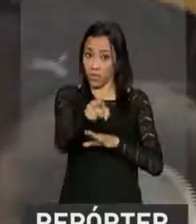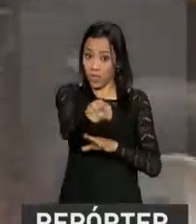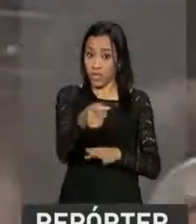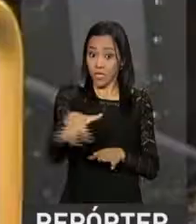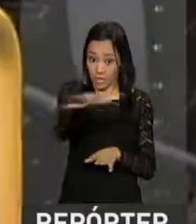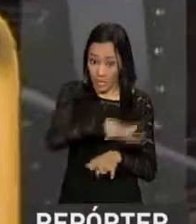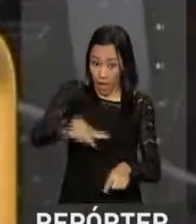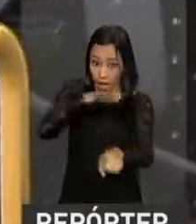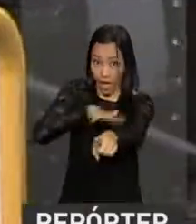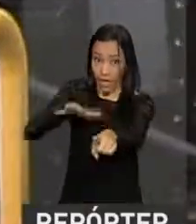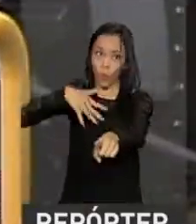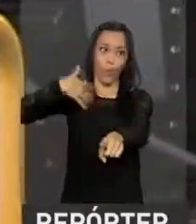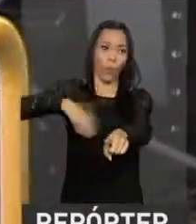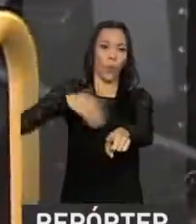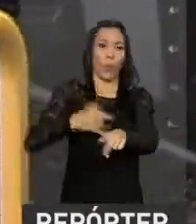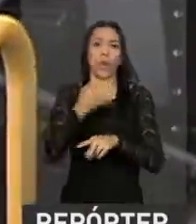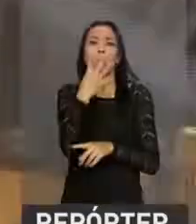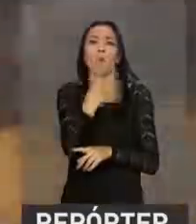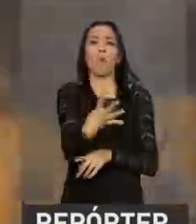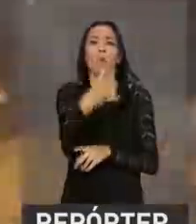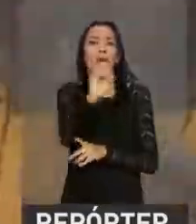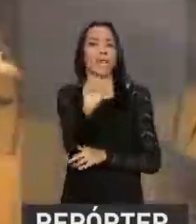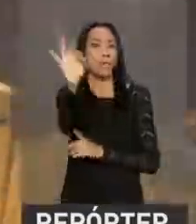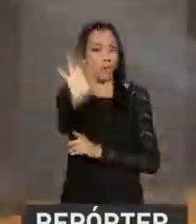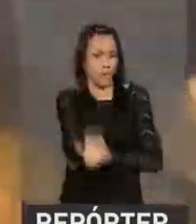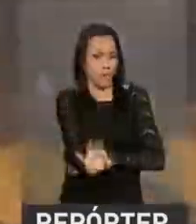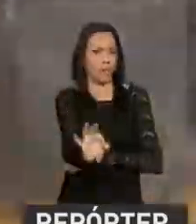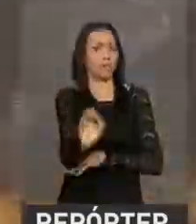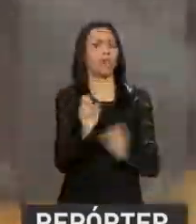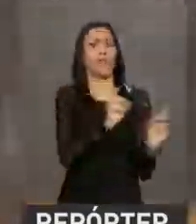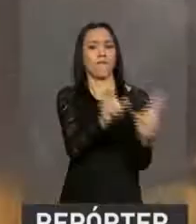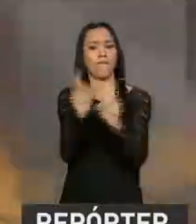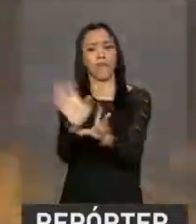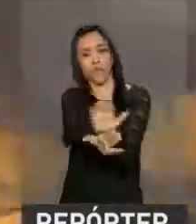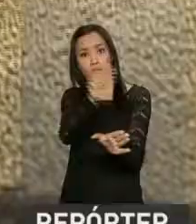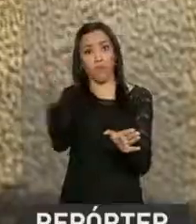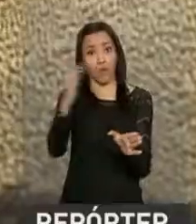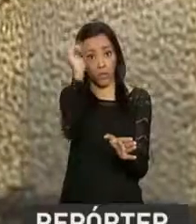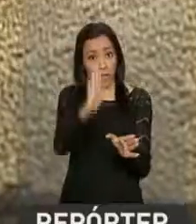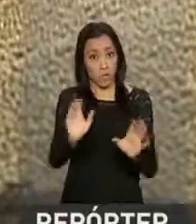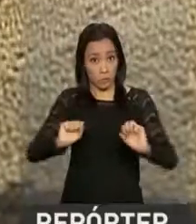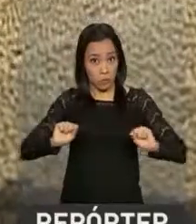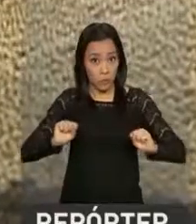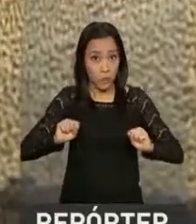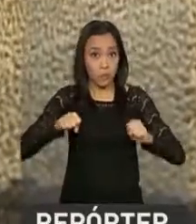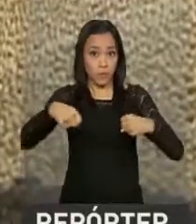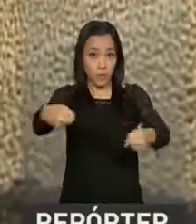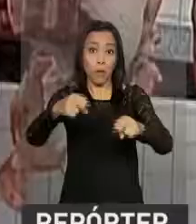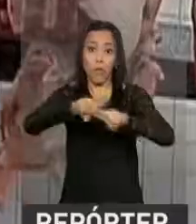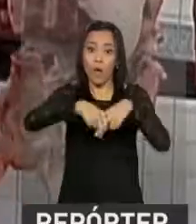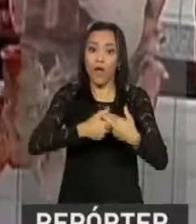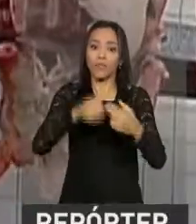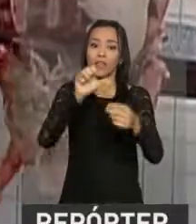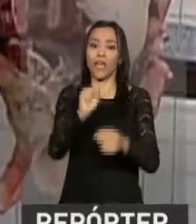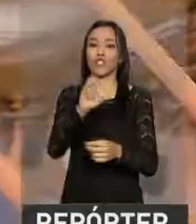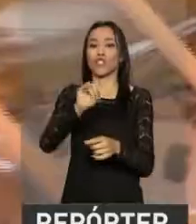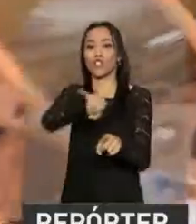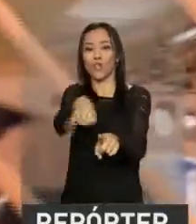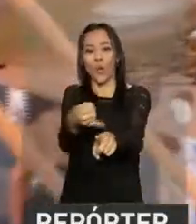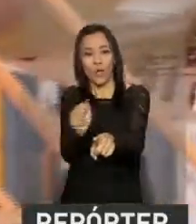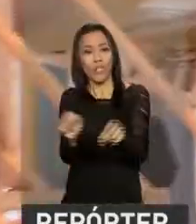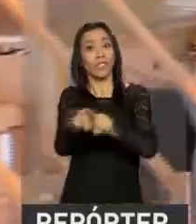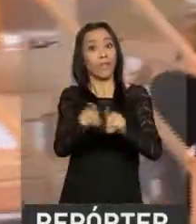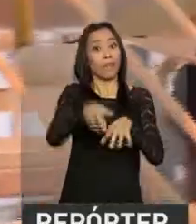representou cerca de 40% das vendas no mercado internacional impulsionado principalmente pela soja e carne